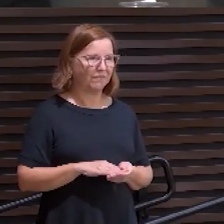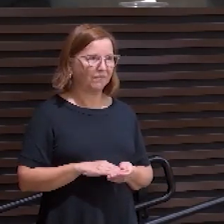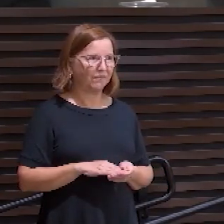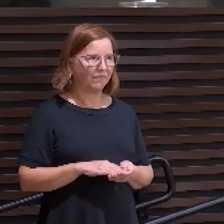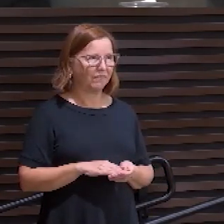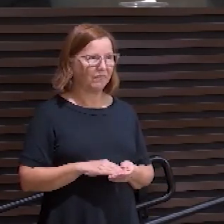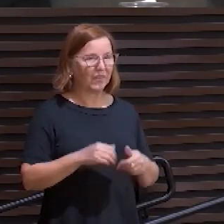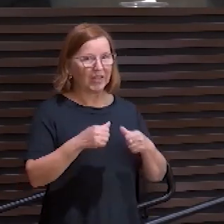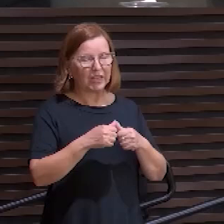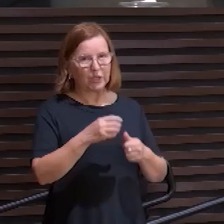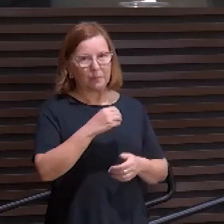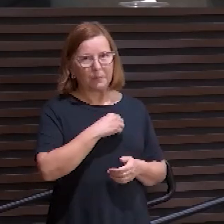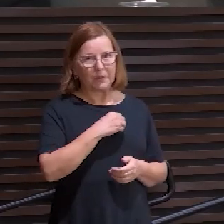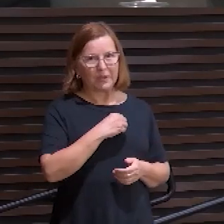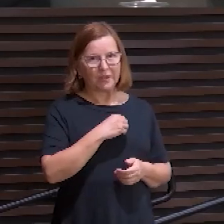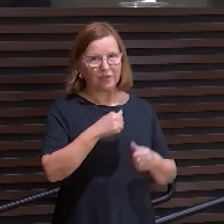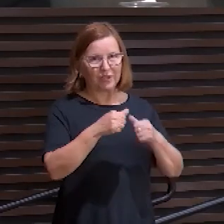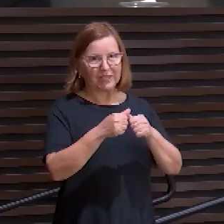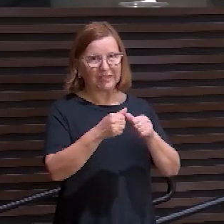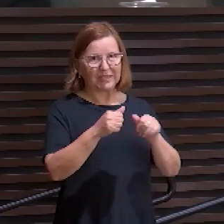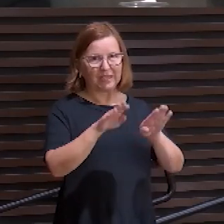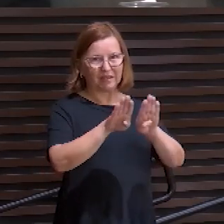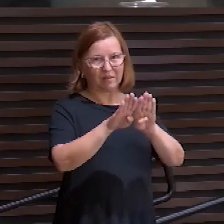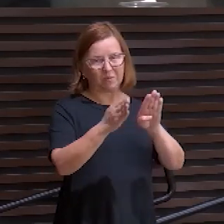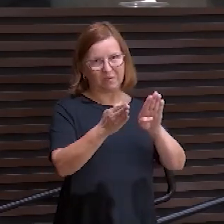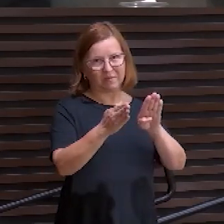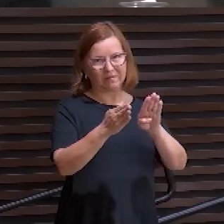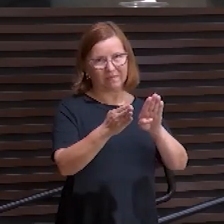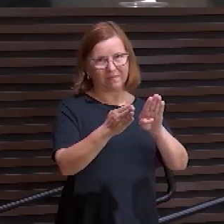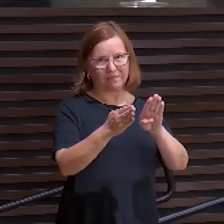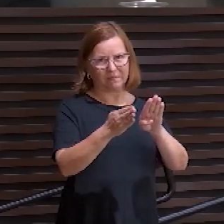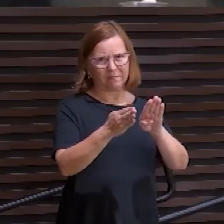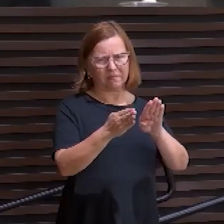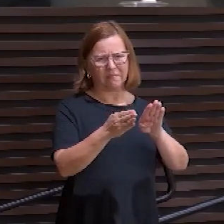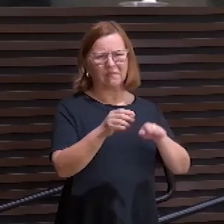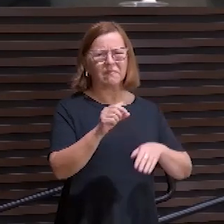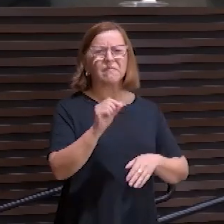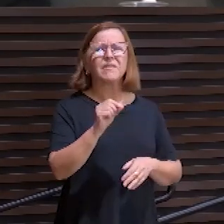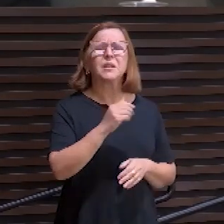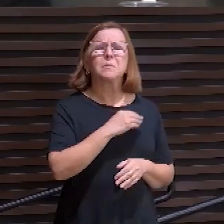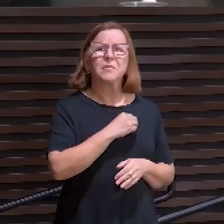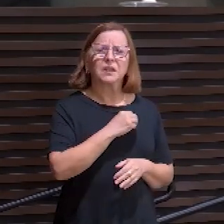eis que o pecado jaz à porta. Que pecado?